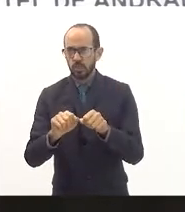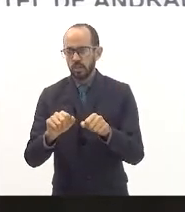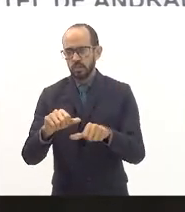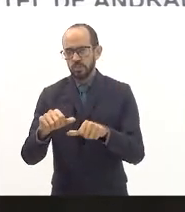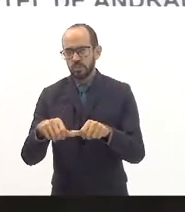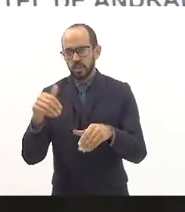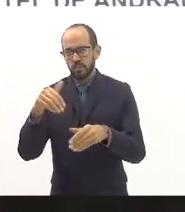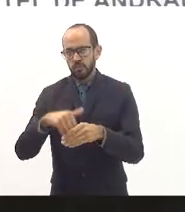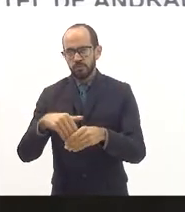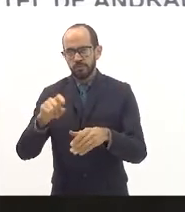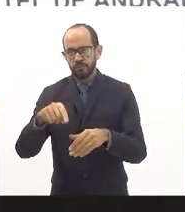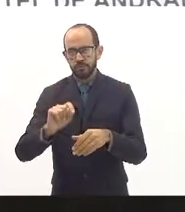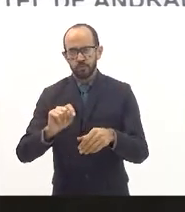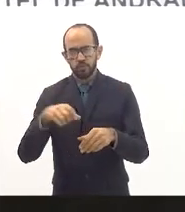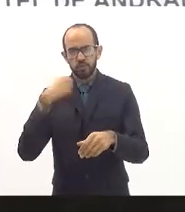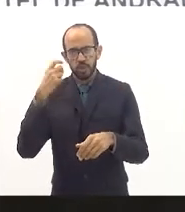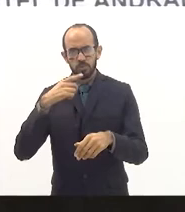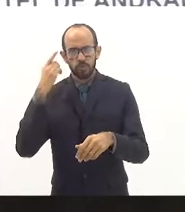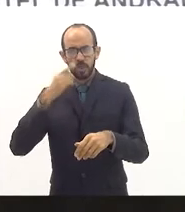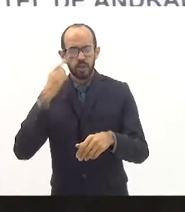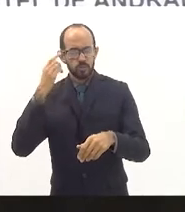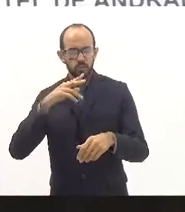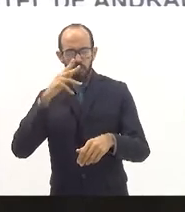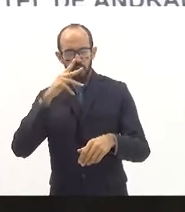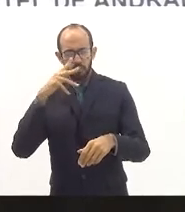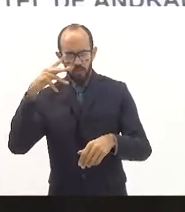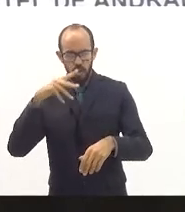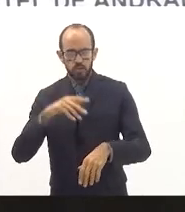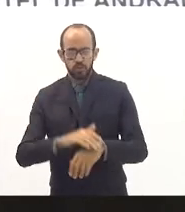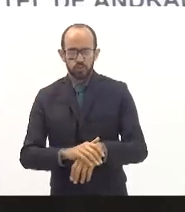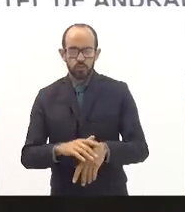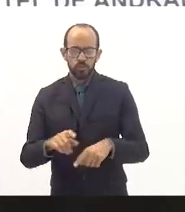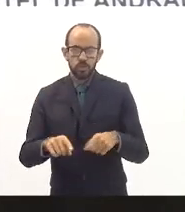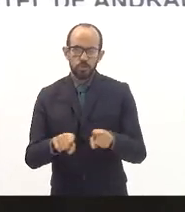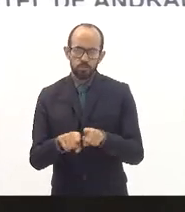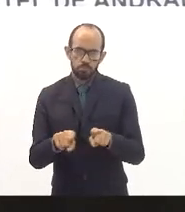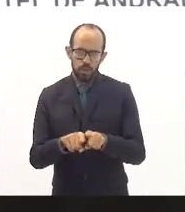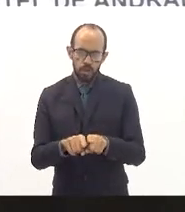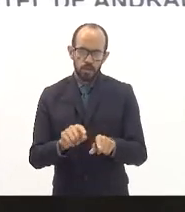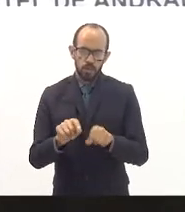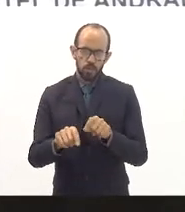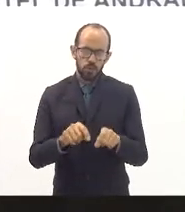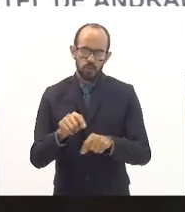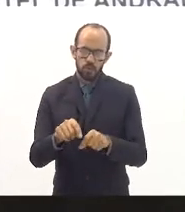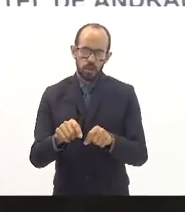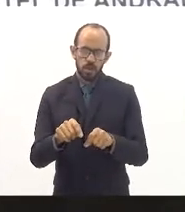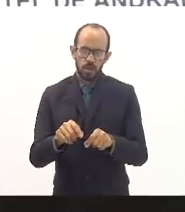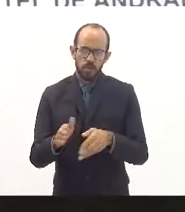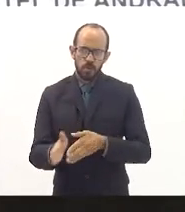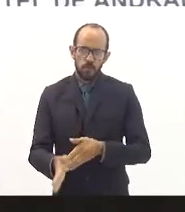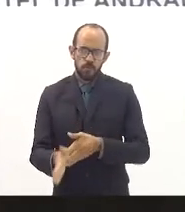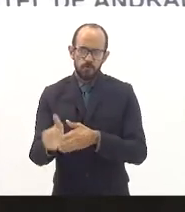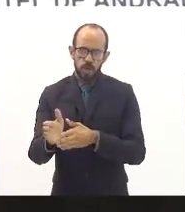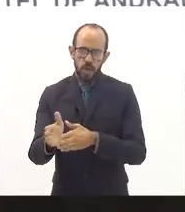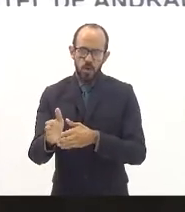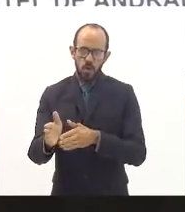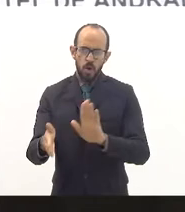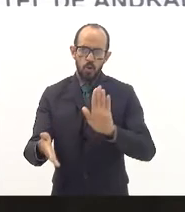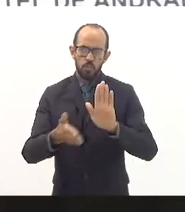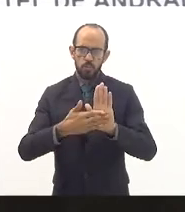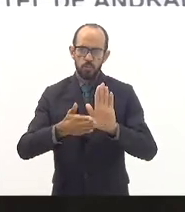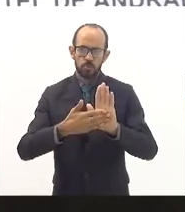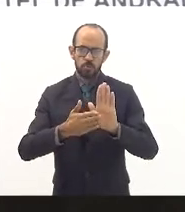revestiu-se de forte simbolismo. Por outro lado, fiel ao compromisso partidário com a causa